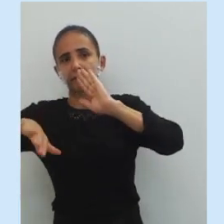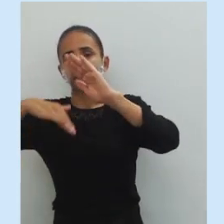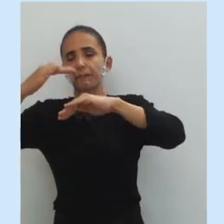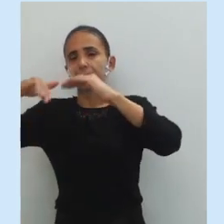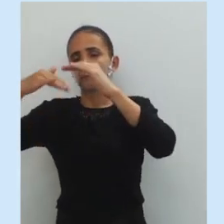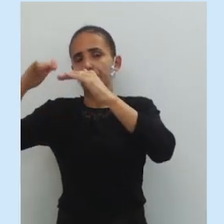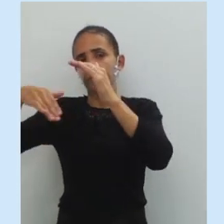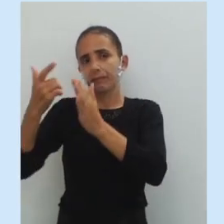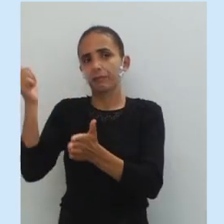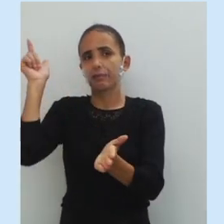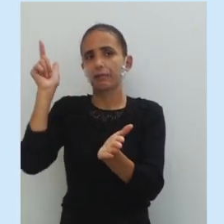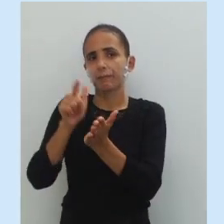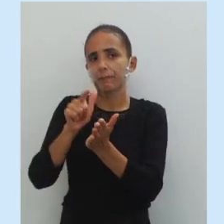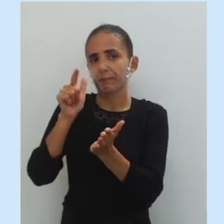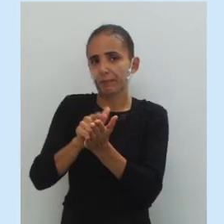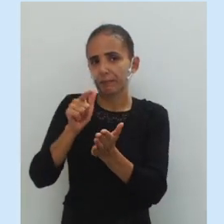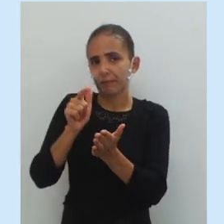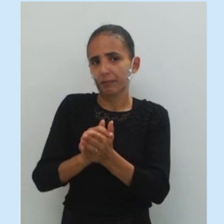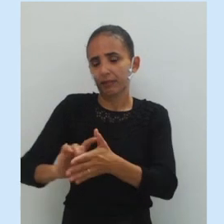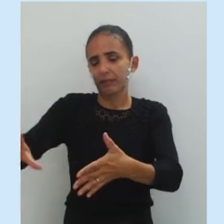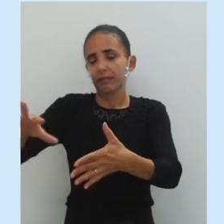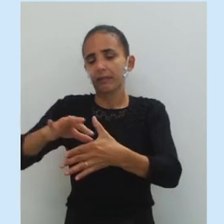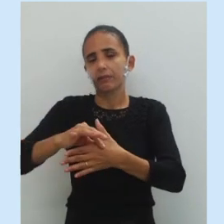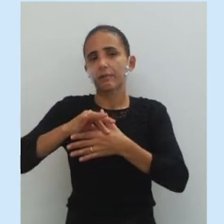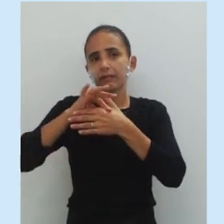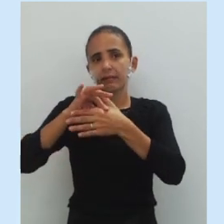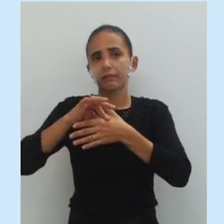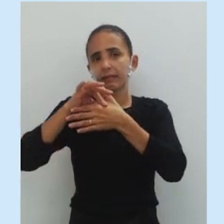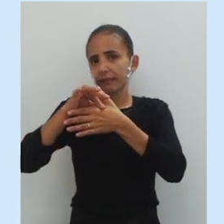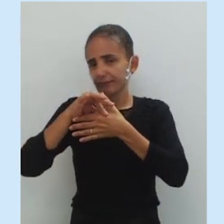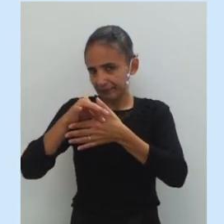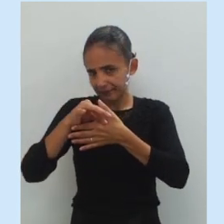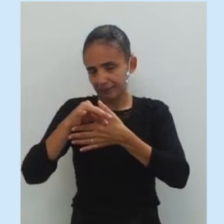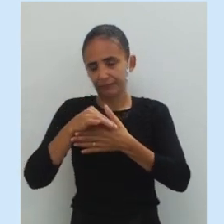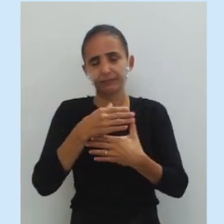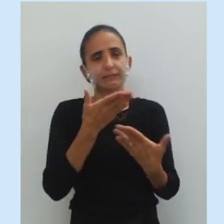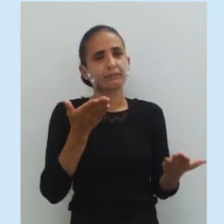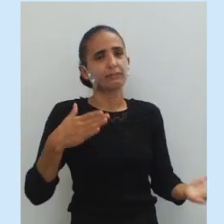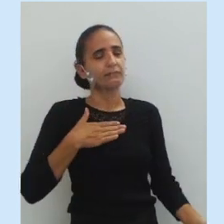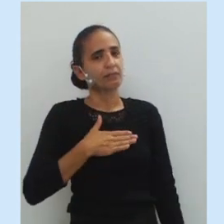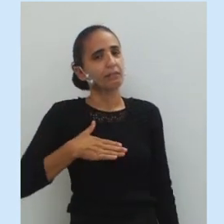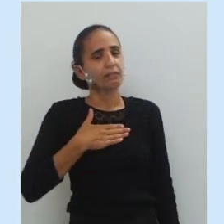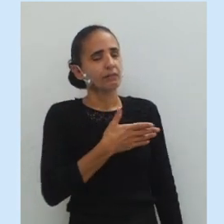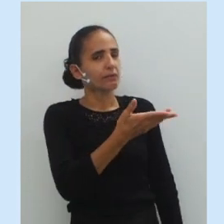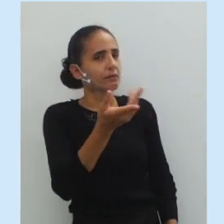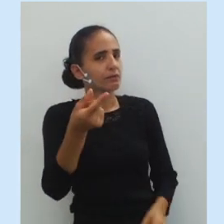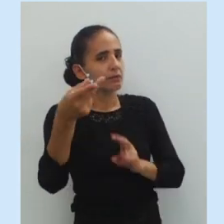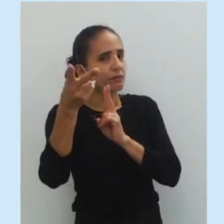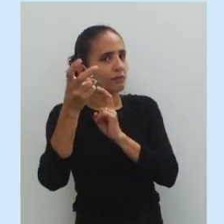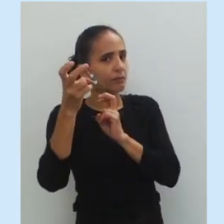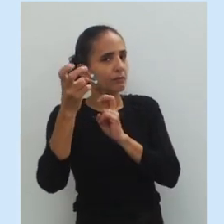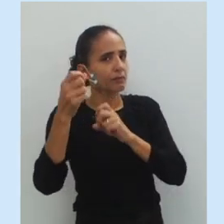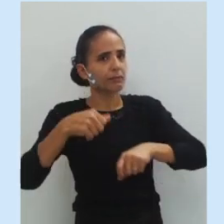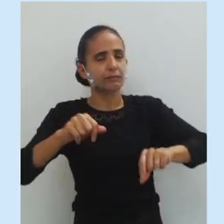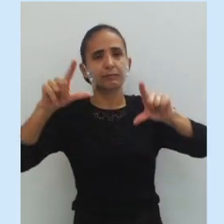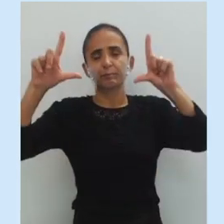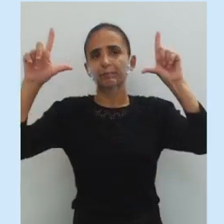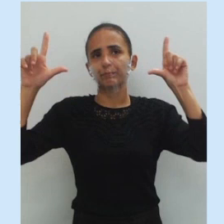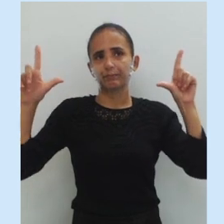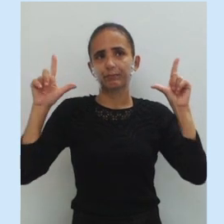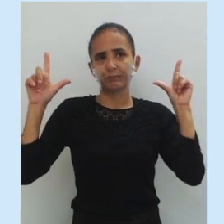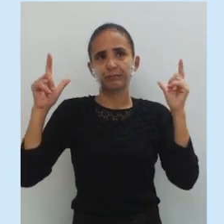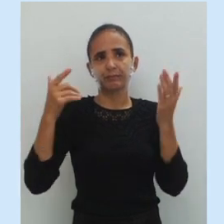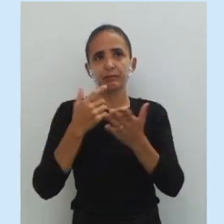siderúrgica, celulose e, no caso, também de carnes. Eu gostaria aí que vocês observassem o nosso último slide, que fala